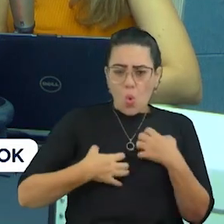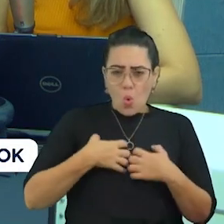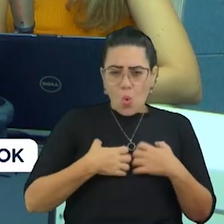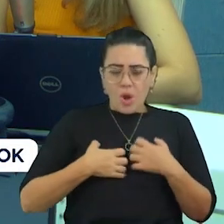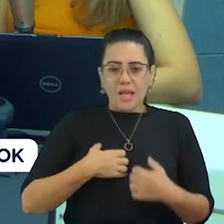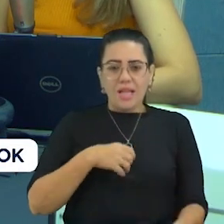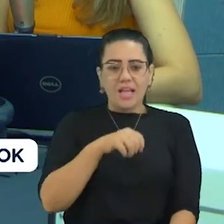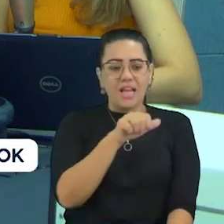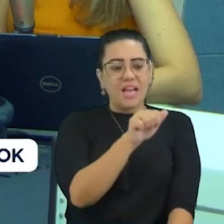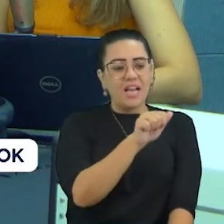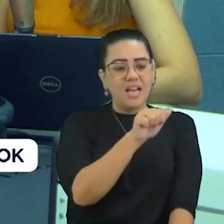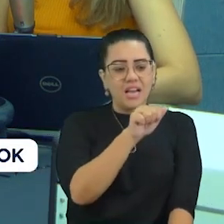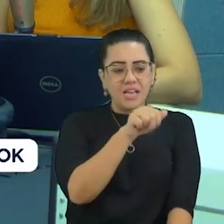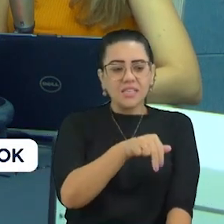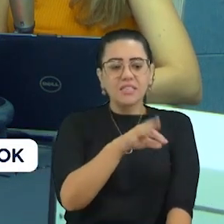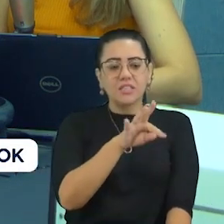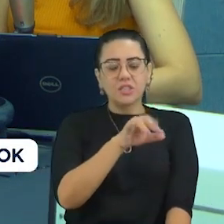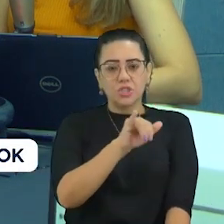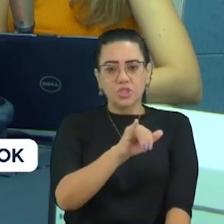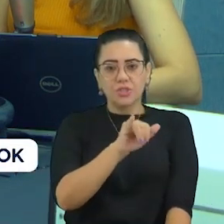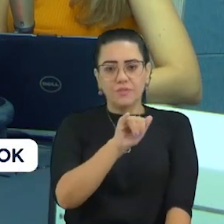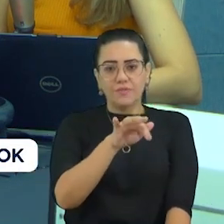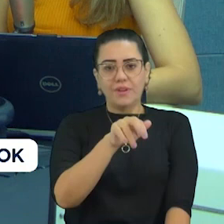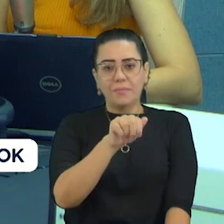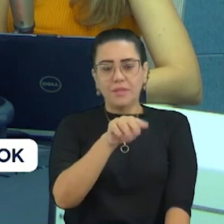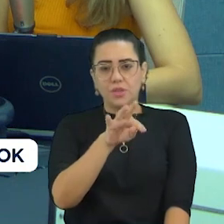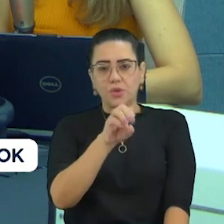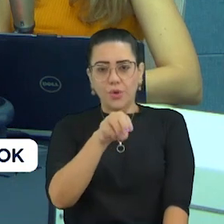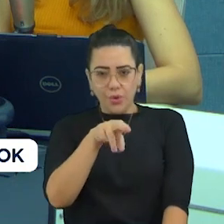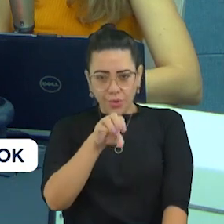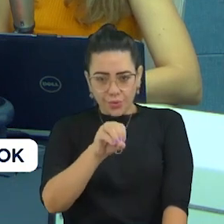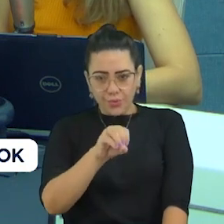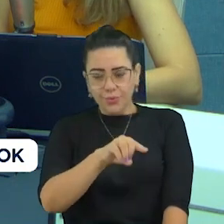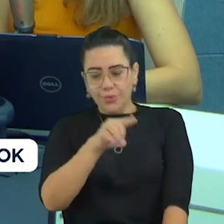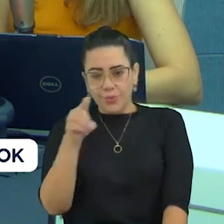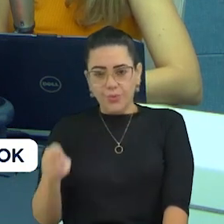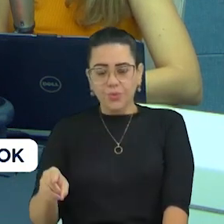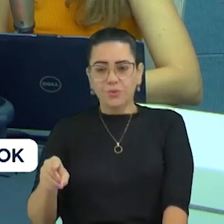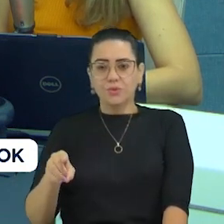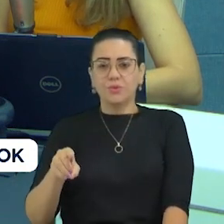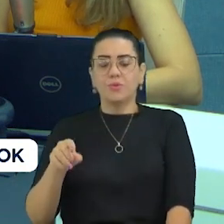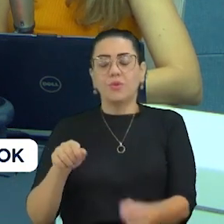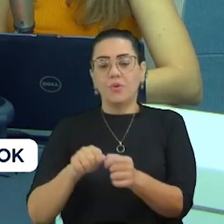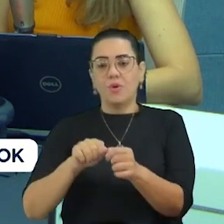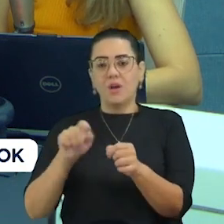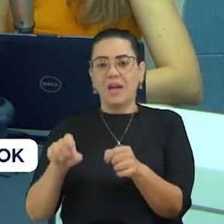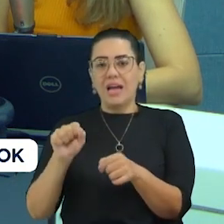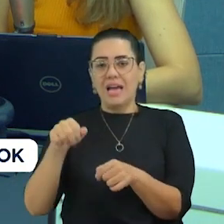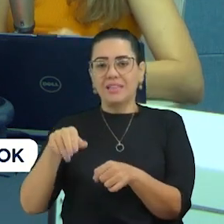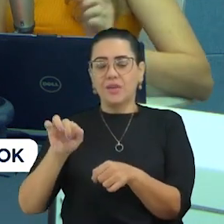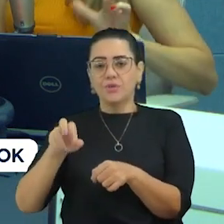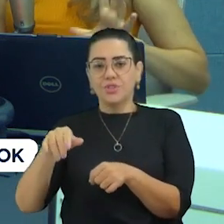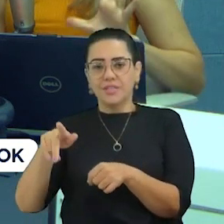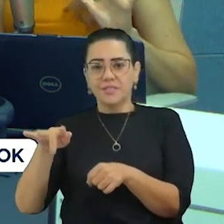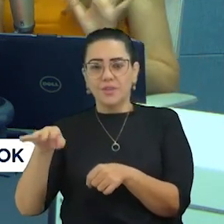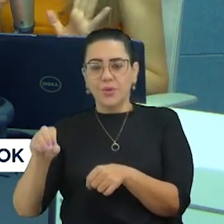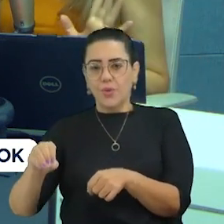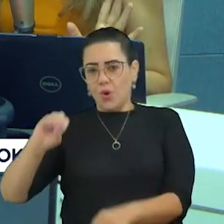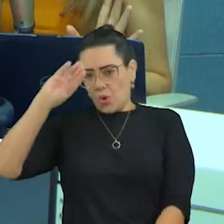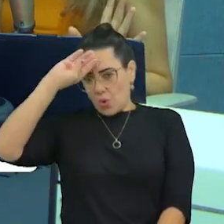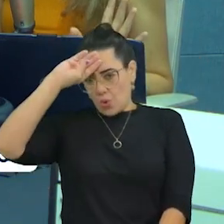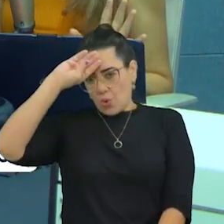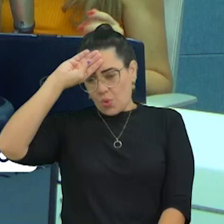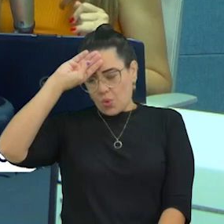dor também. Uhum. Por exemplo, uma infecção intestinal e está provocando dor. Aí eu tomo um analgésico